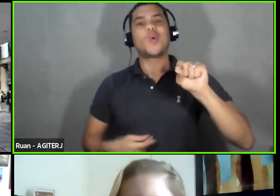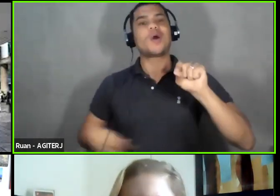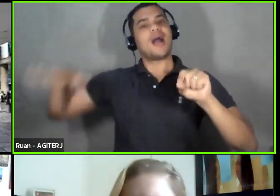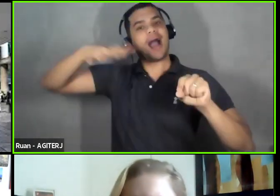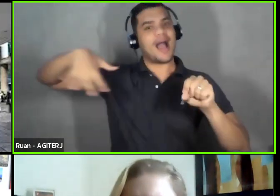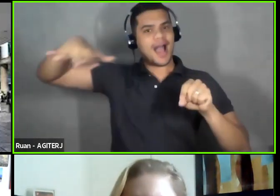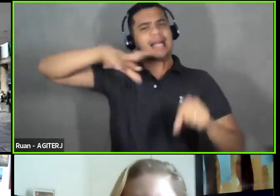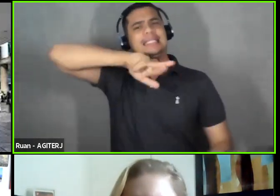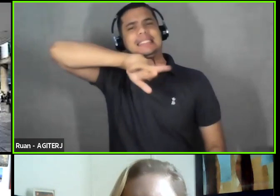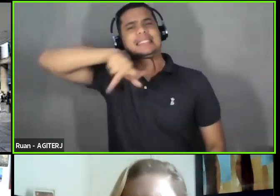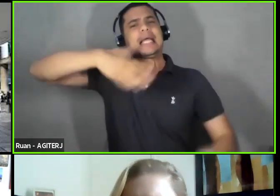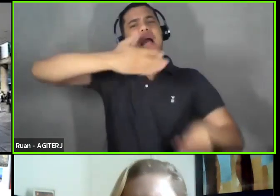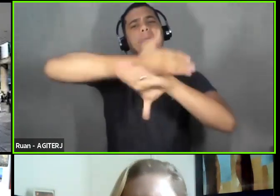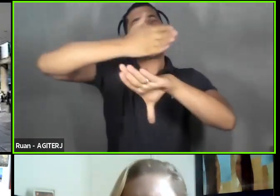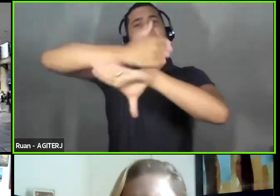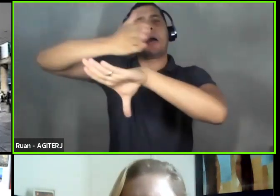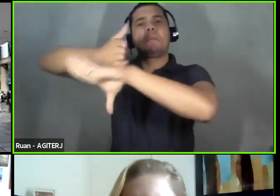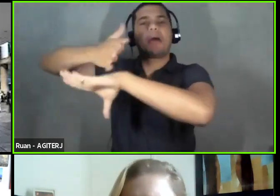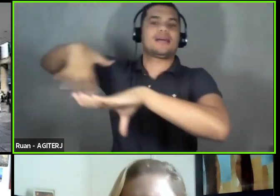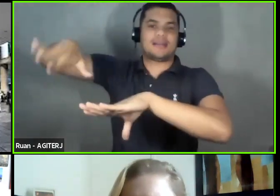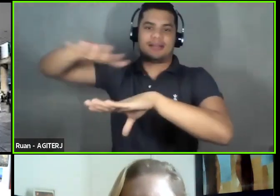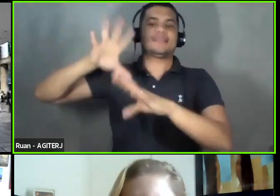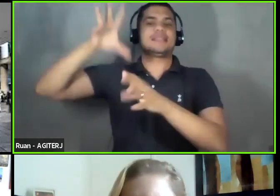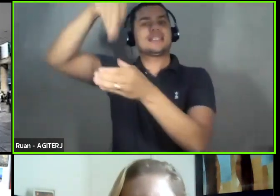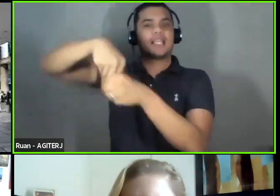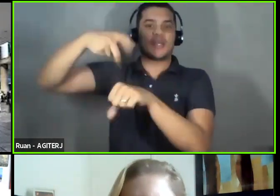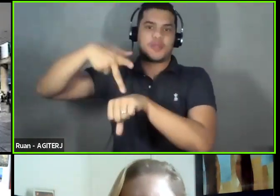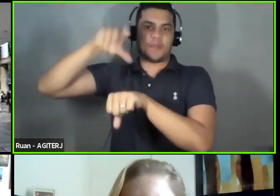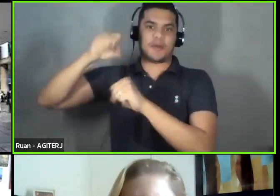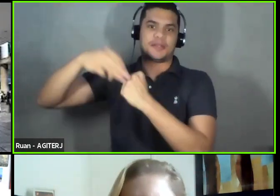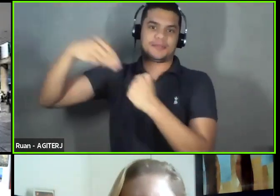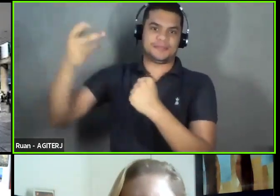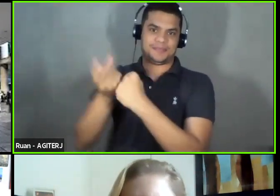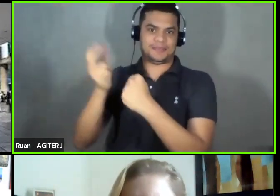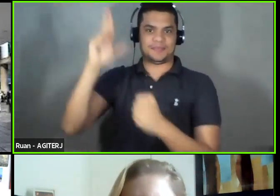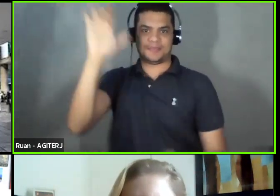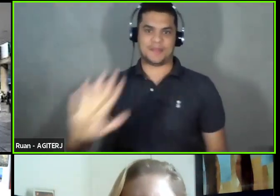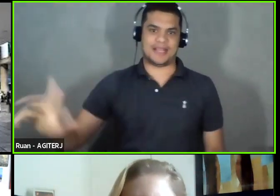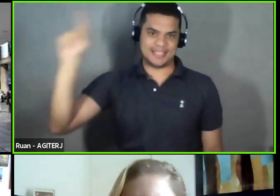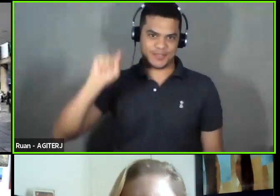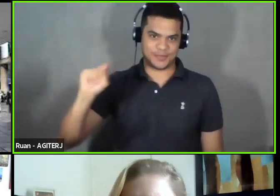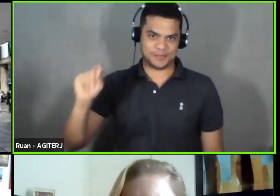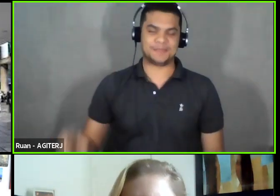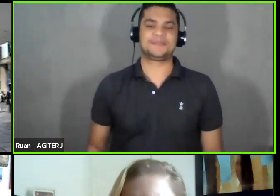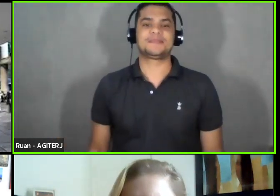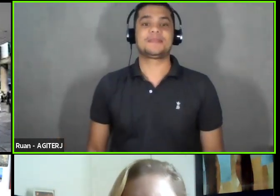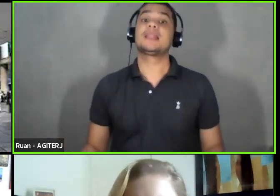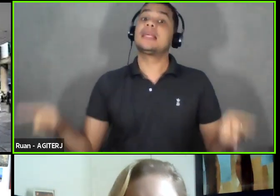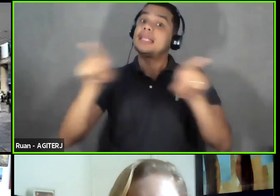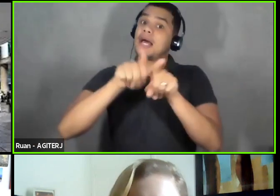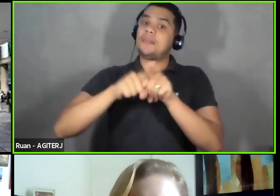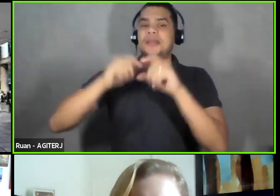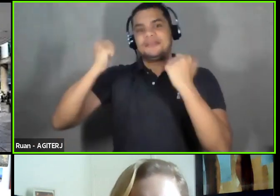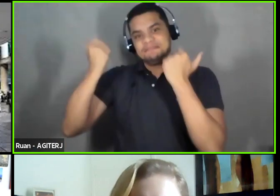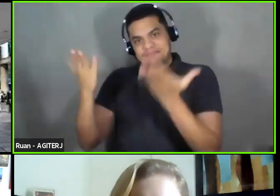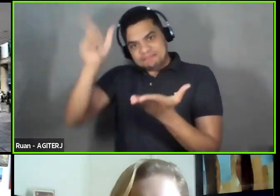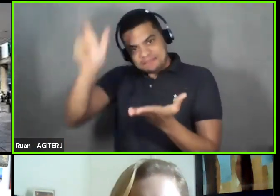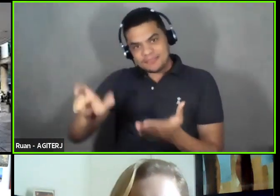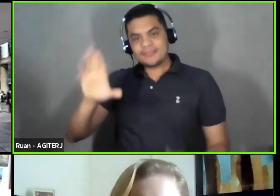espaços nos programas de pós-graduação do Brasil todo. E também devemos à Cândida outra